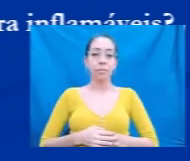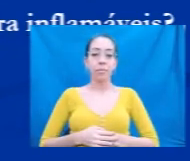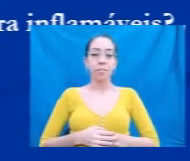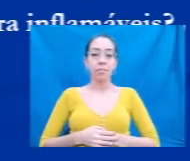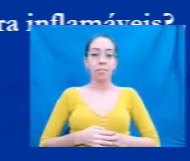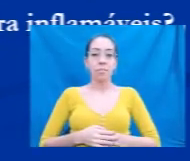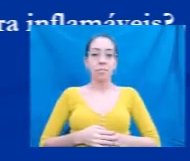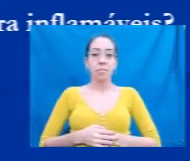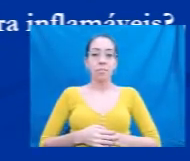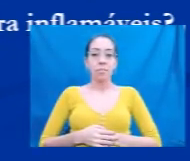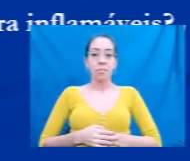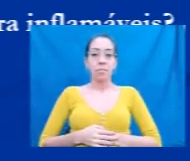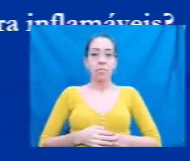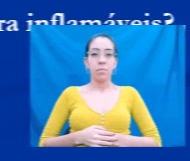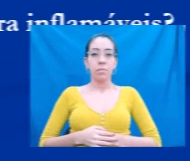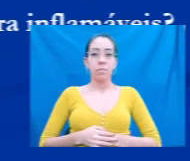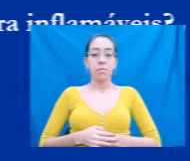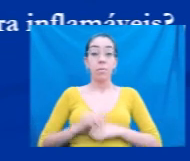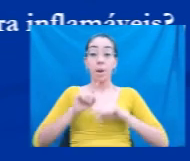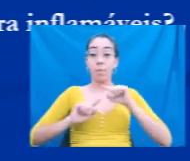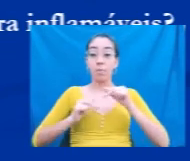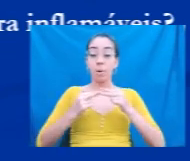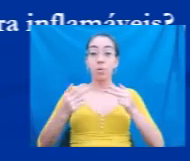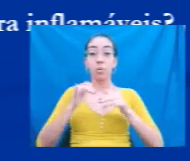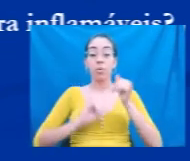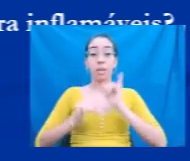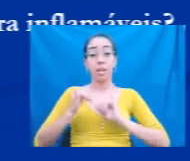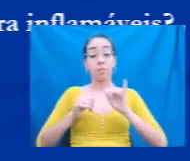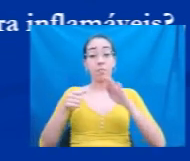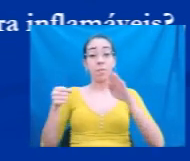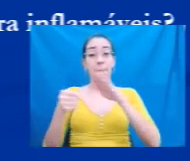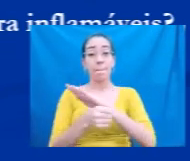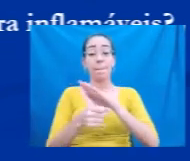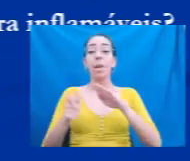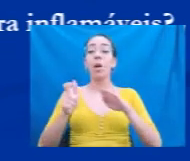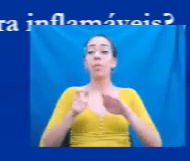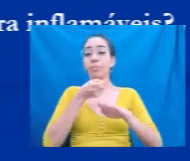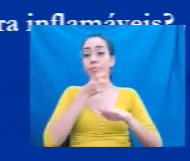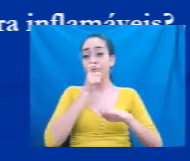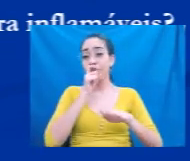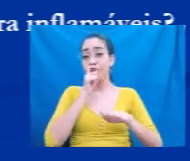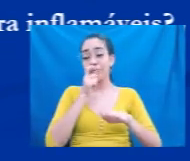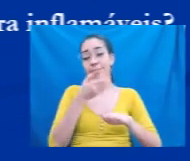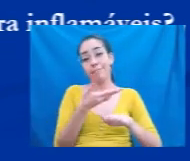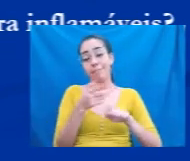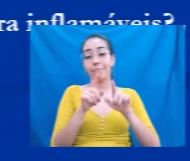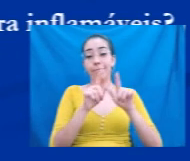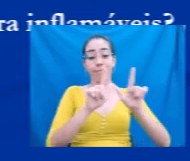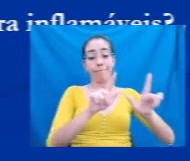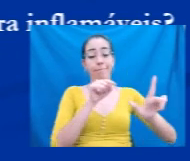Produtos químicos são estocados em geladeiras ou freezer, né, que é algo que realmente, né, eu bato nessa tecla, né, isso tem que